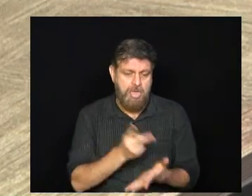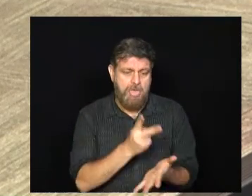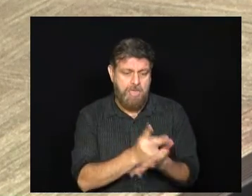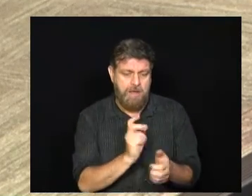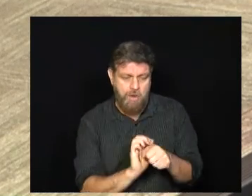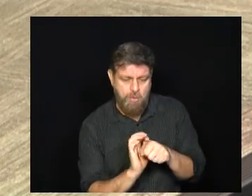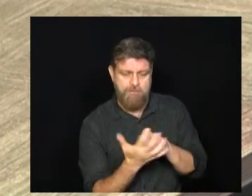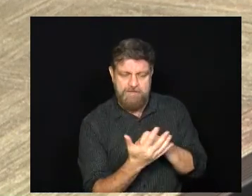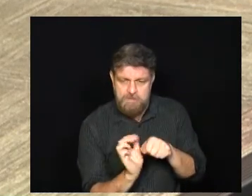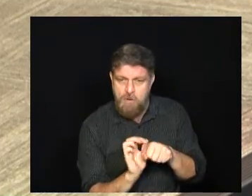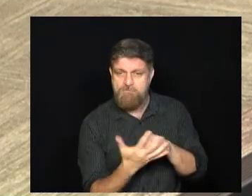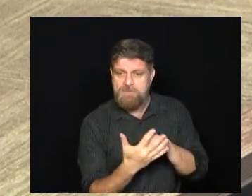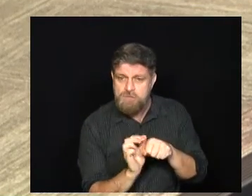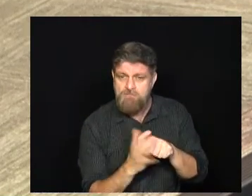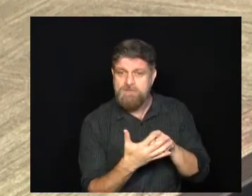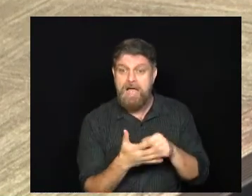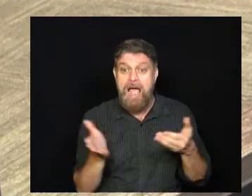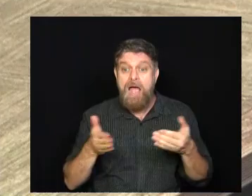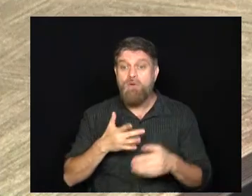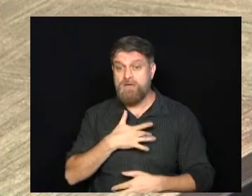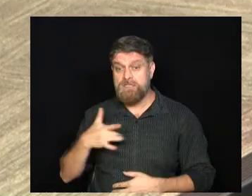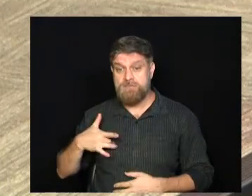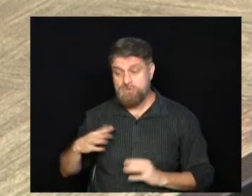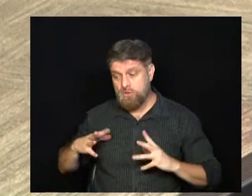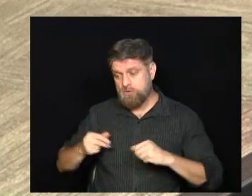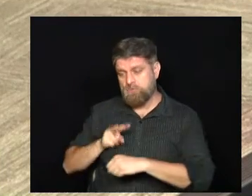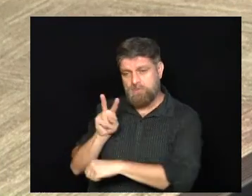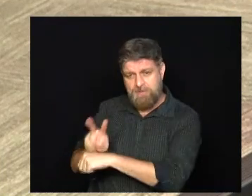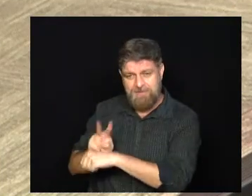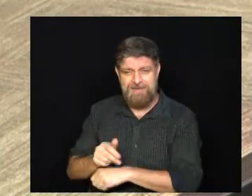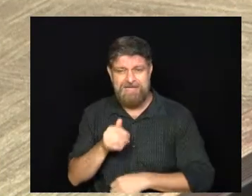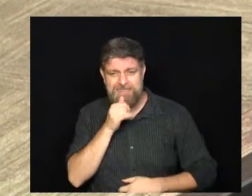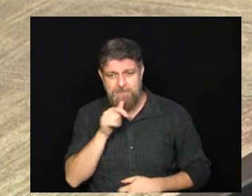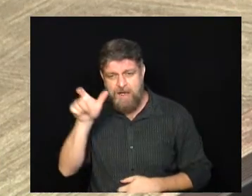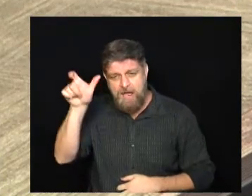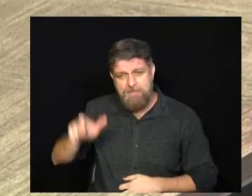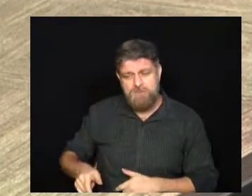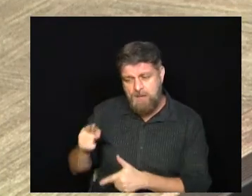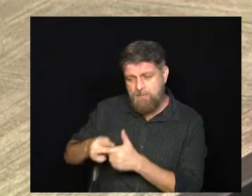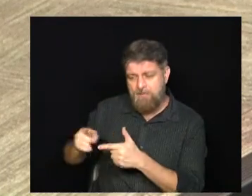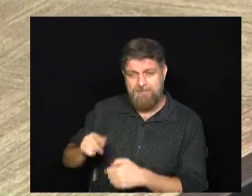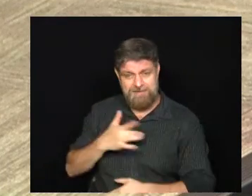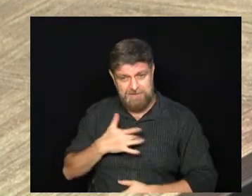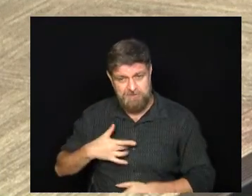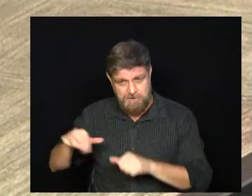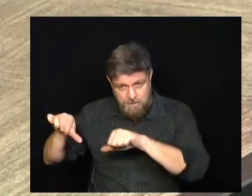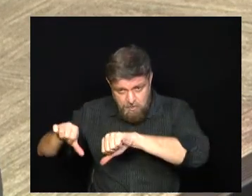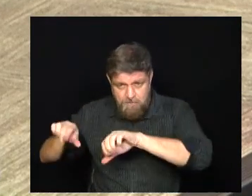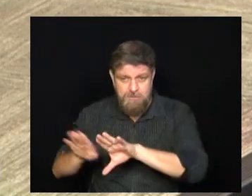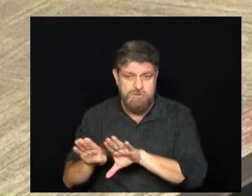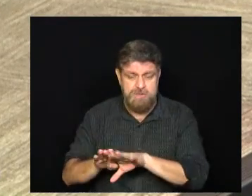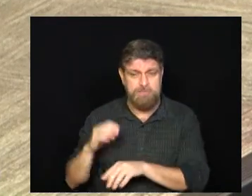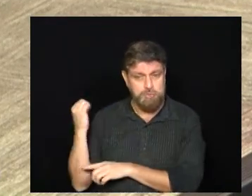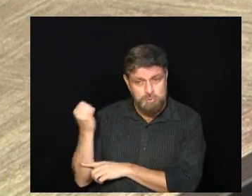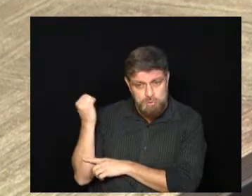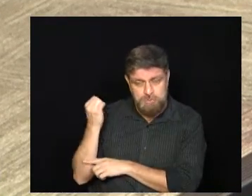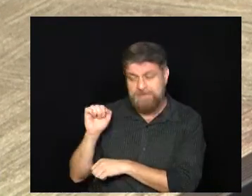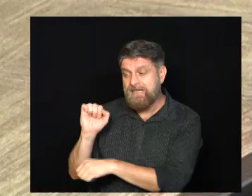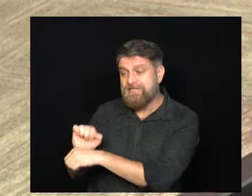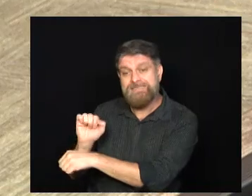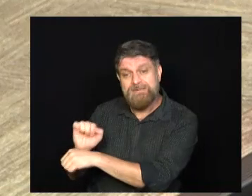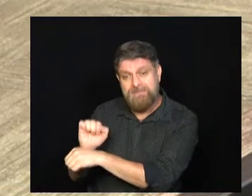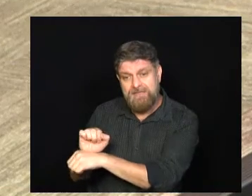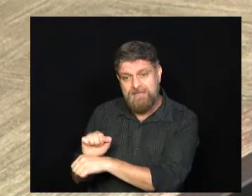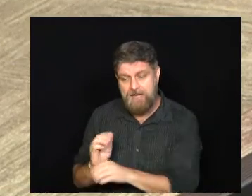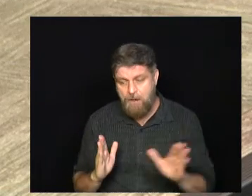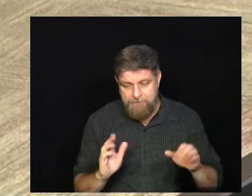dúvida, agora todo mundo vai precisar cuidar da saúde. Aquela pessoa que tinha um problema pequeno ou mesmo um grande problema, foi obrigada a esperar passar